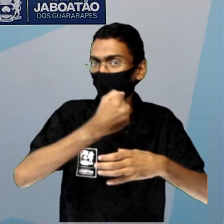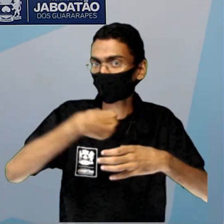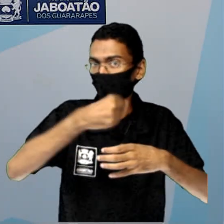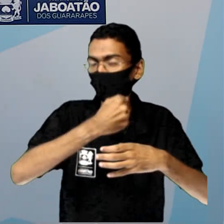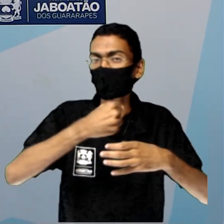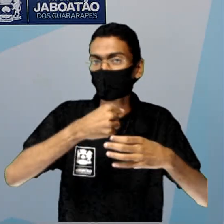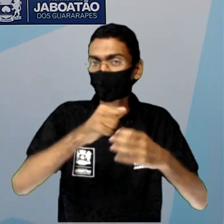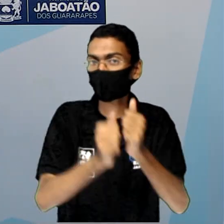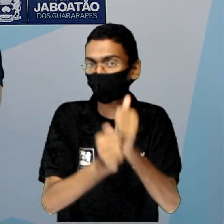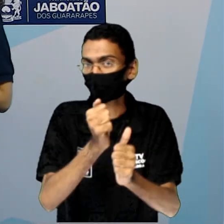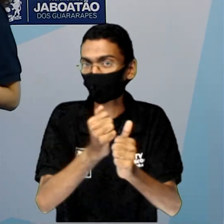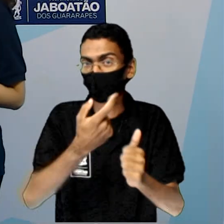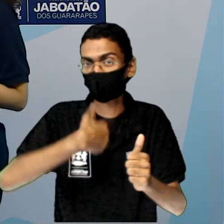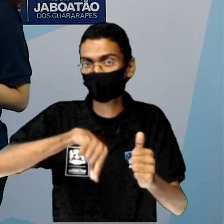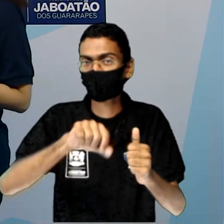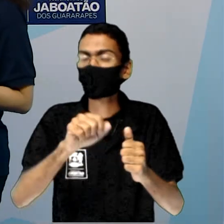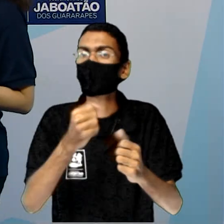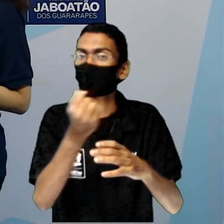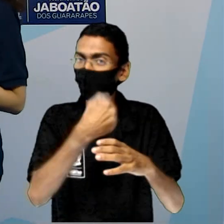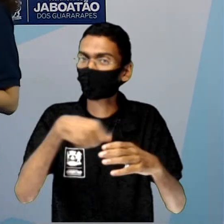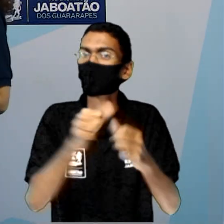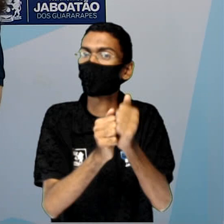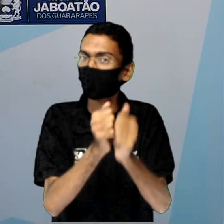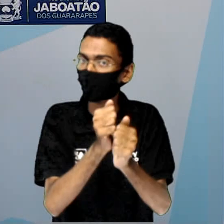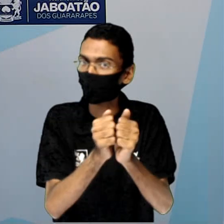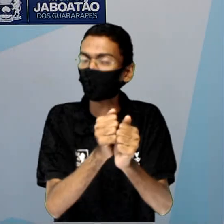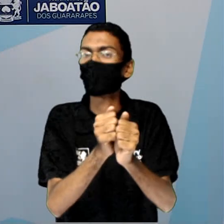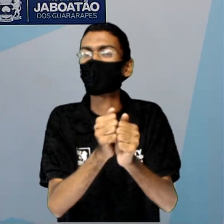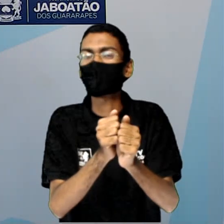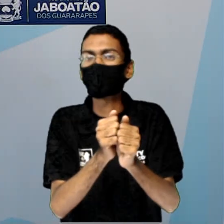nós cozinhamos arroz,